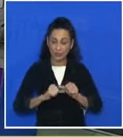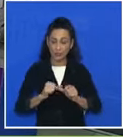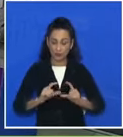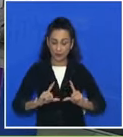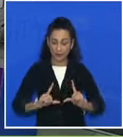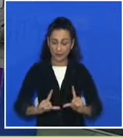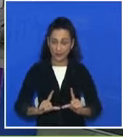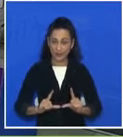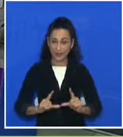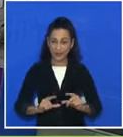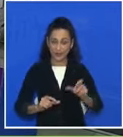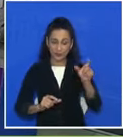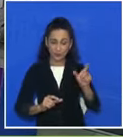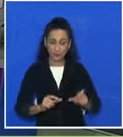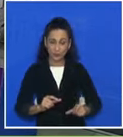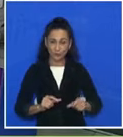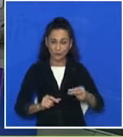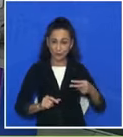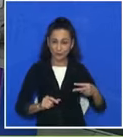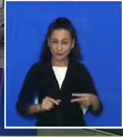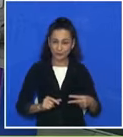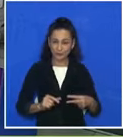coluna número 2.